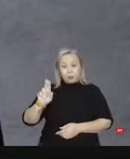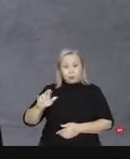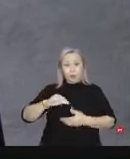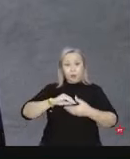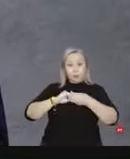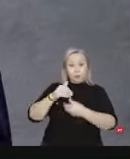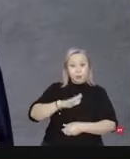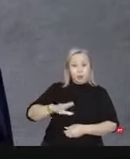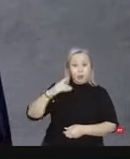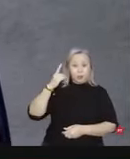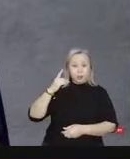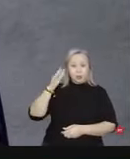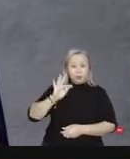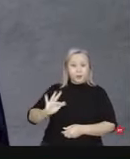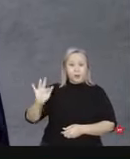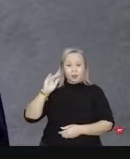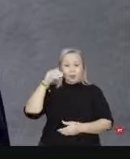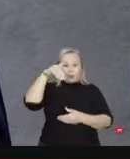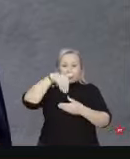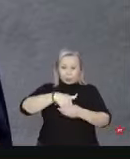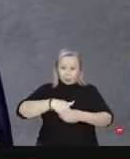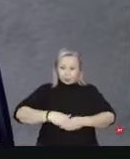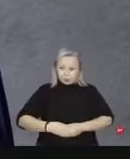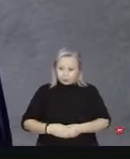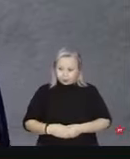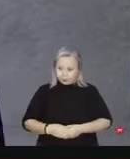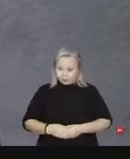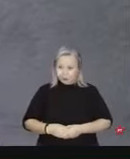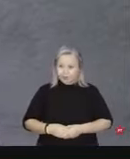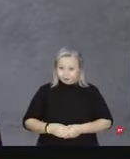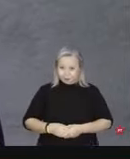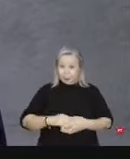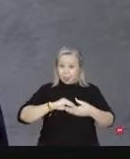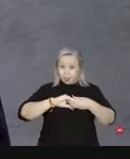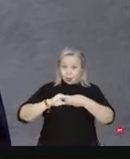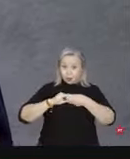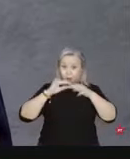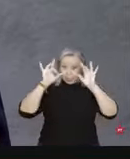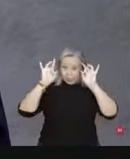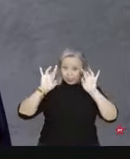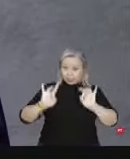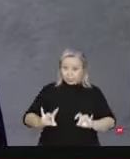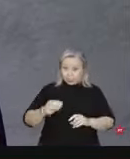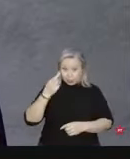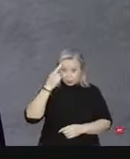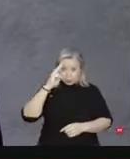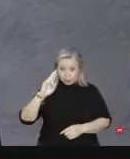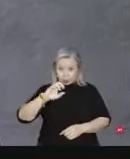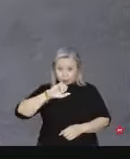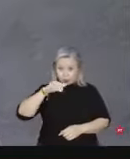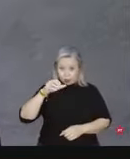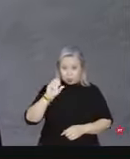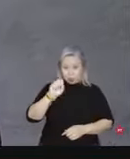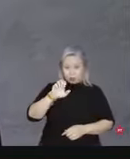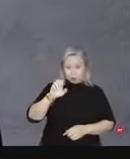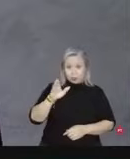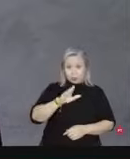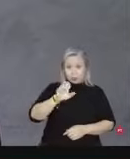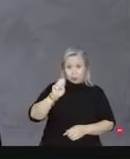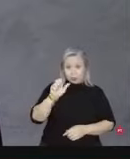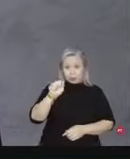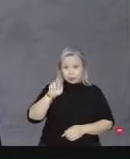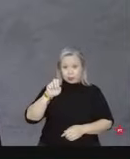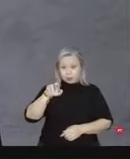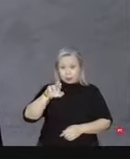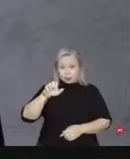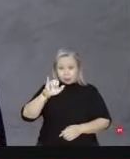e os deputados federais eleitos, cumprimento o excelentíssimo senhor José Sarney, 31º